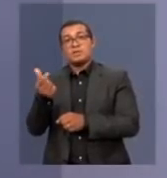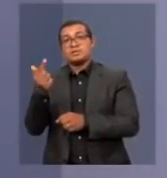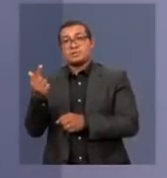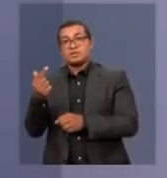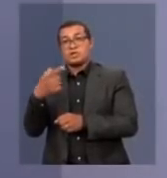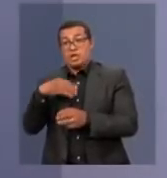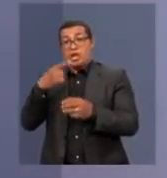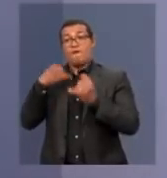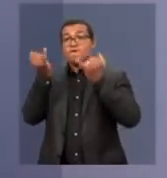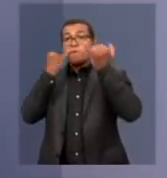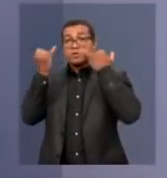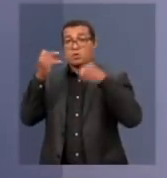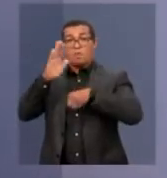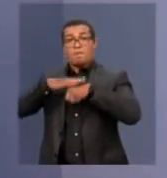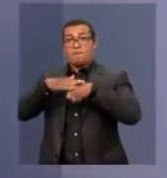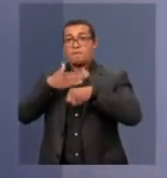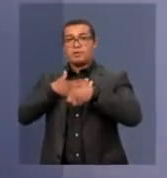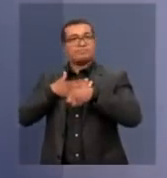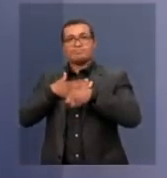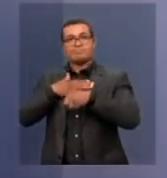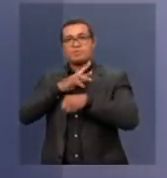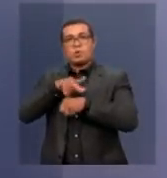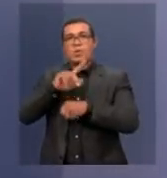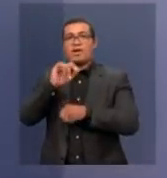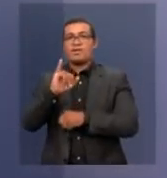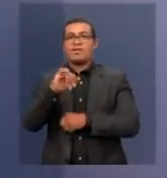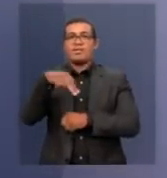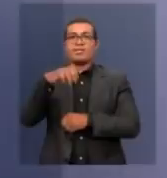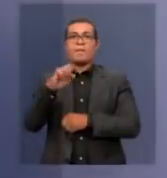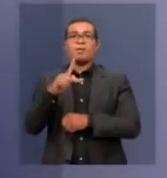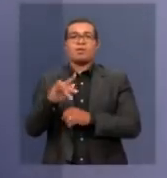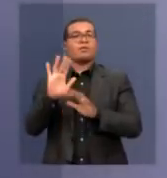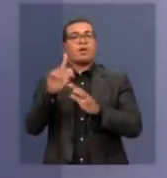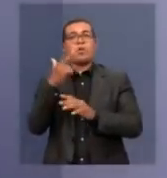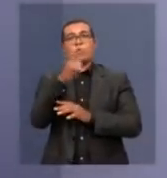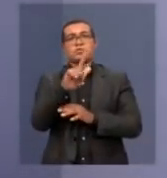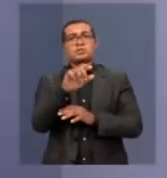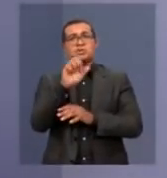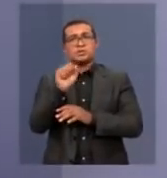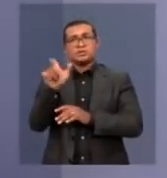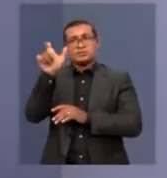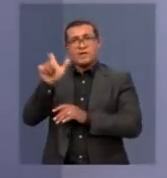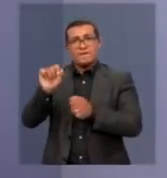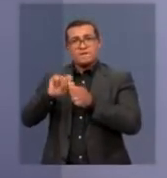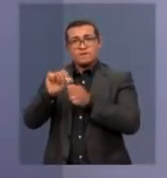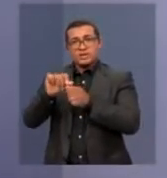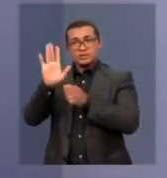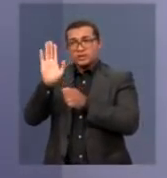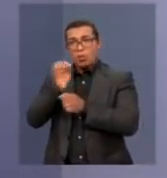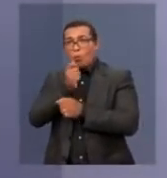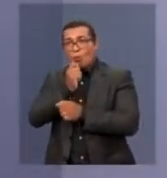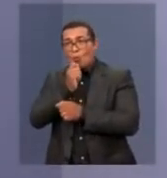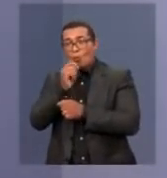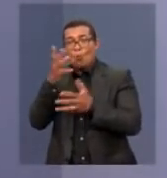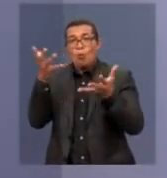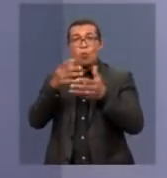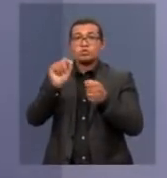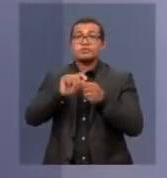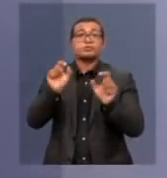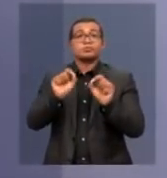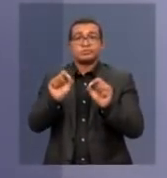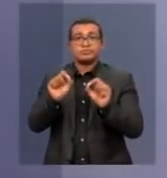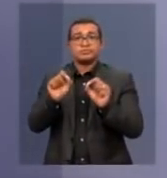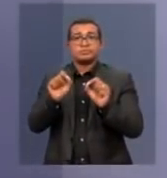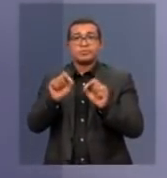se isso aqui não é fake o que o candidato salvar o que seria feito então na realidade pessoal o que nós temos aqui